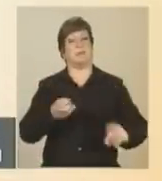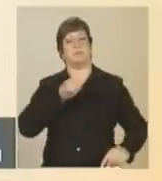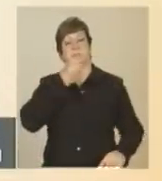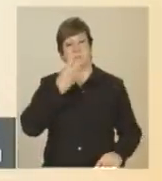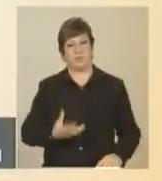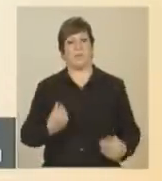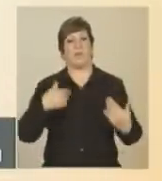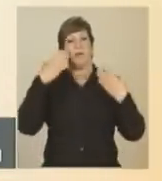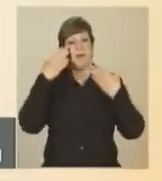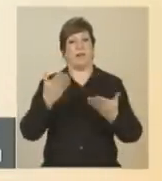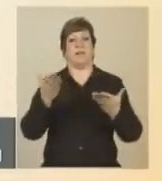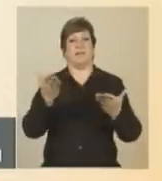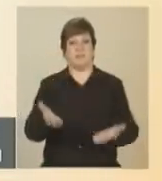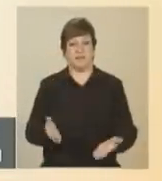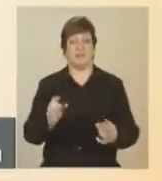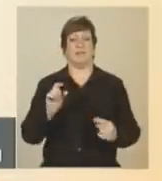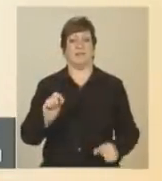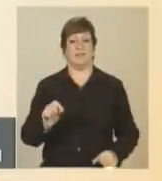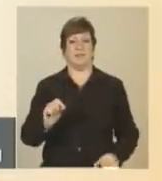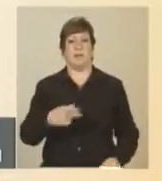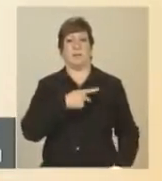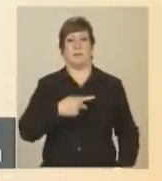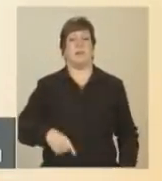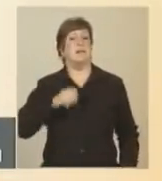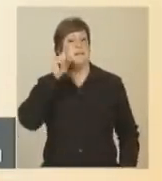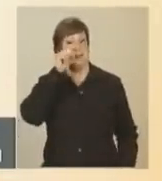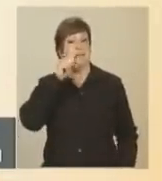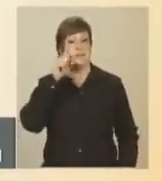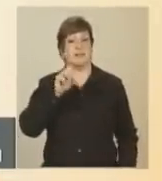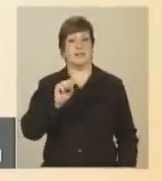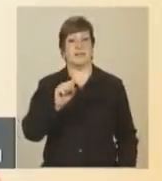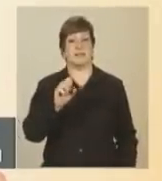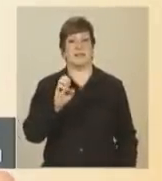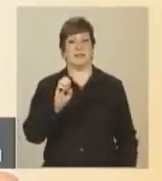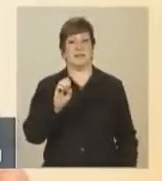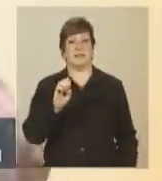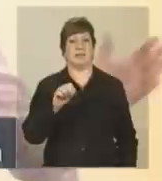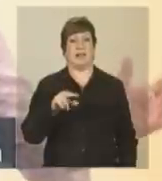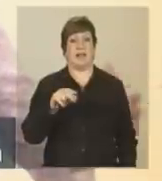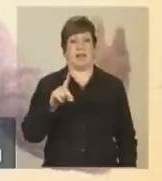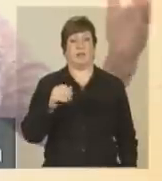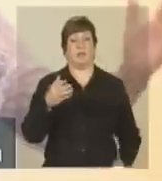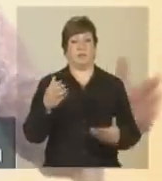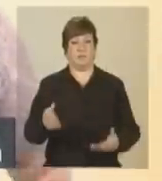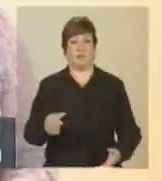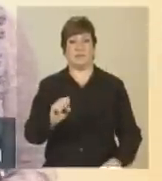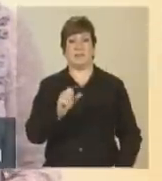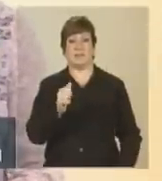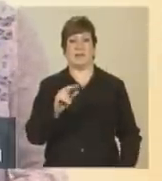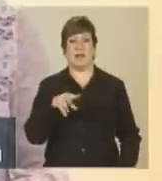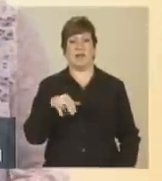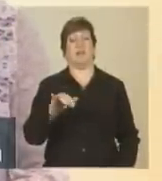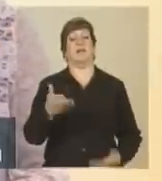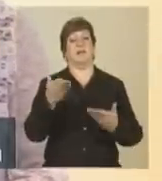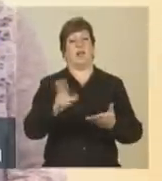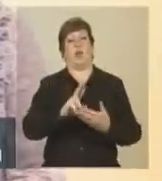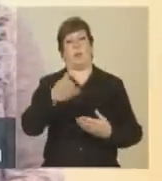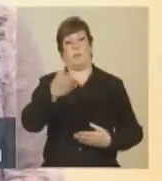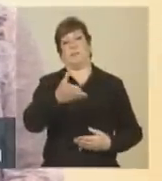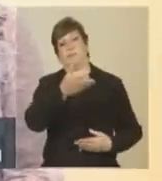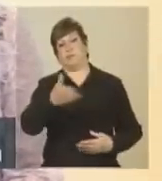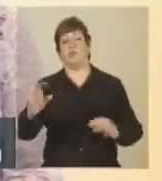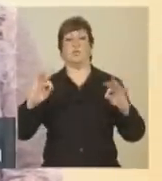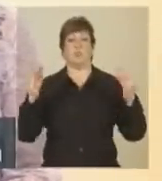aqui ao presidente do Senado, José Sarney, em nome de quem estou agradecendo a todos